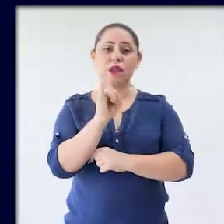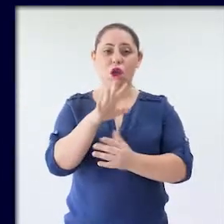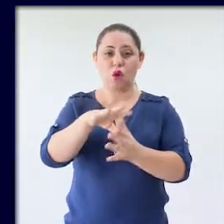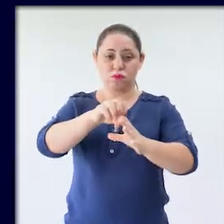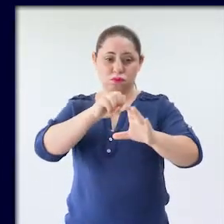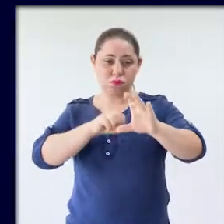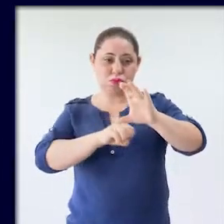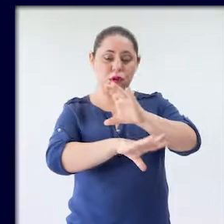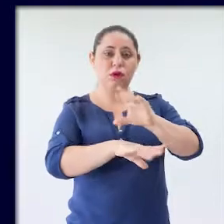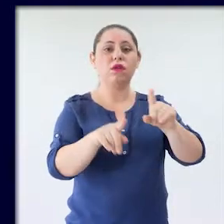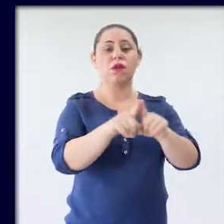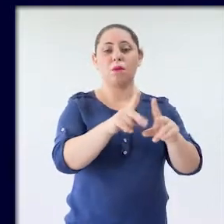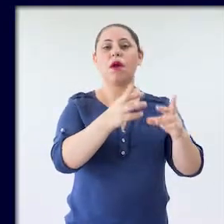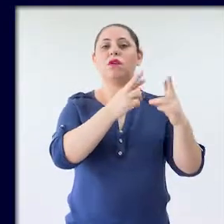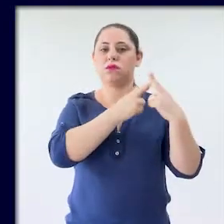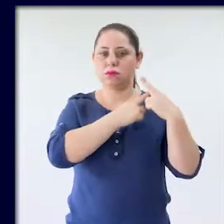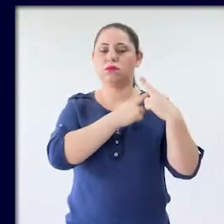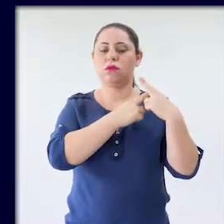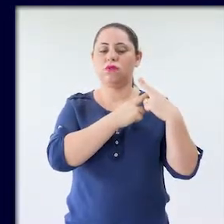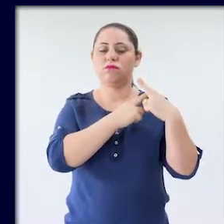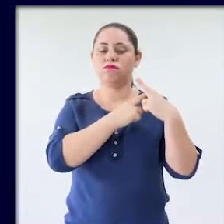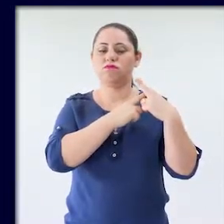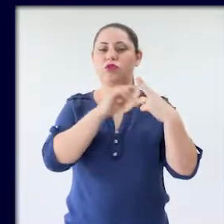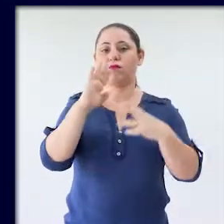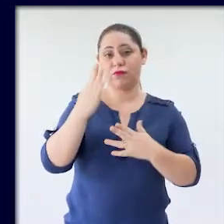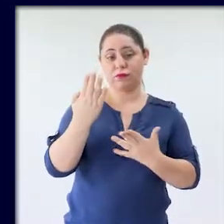essa informação, ele se torna também responsável por ela.